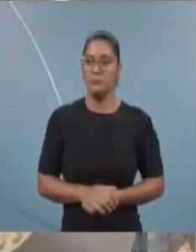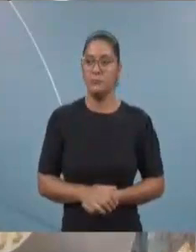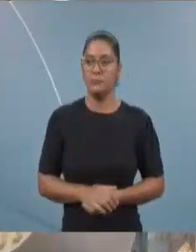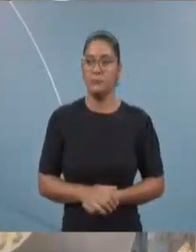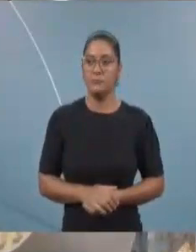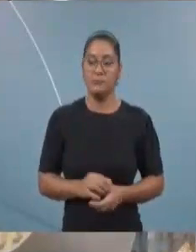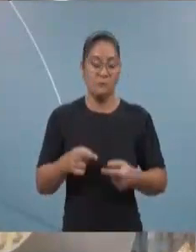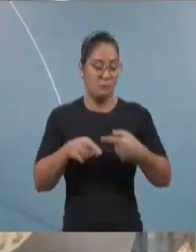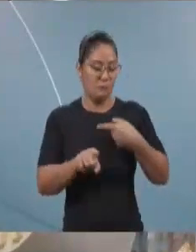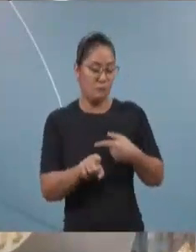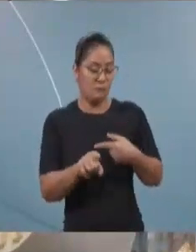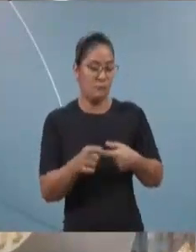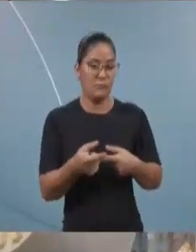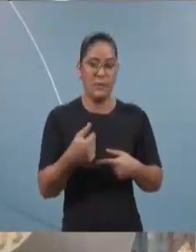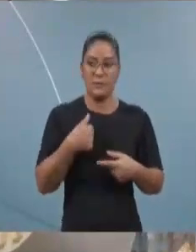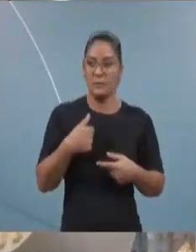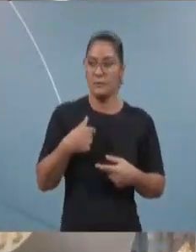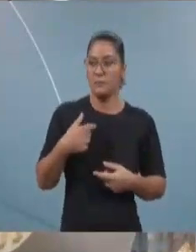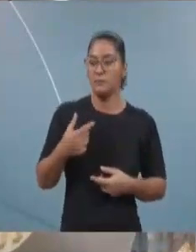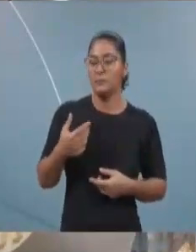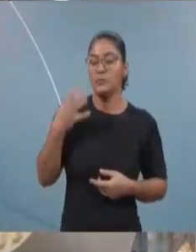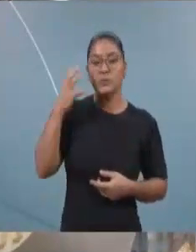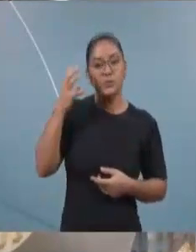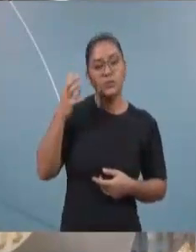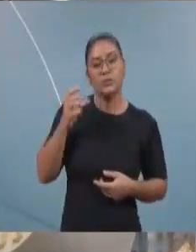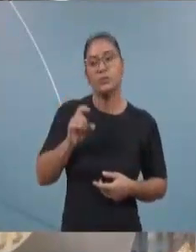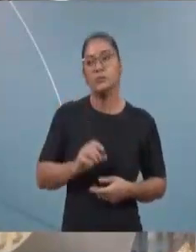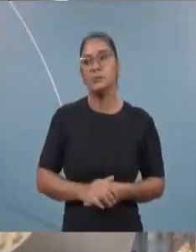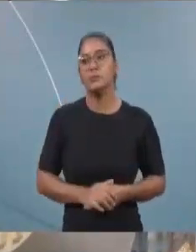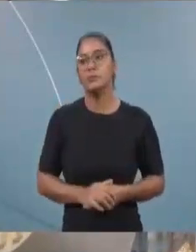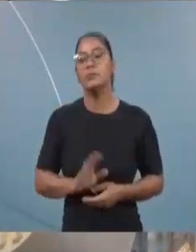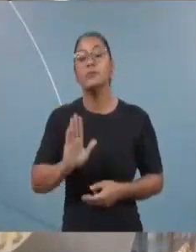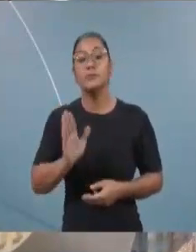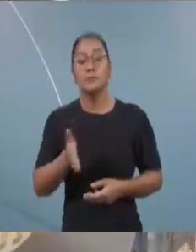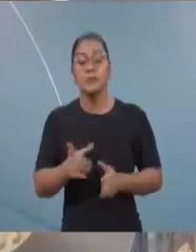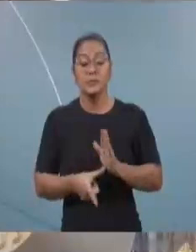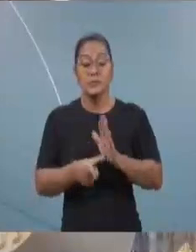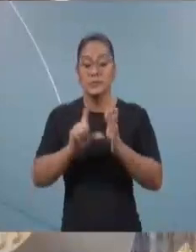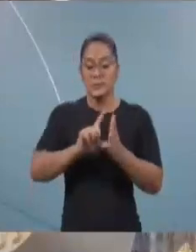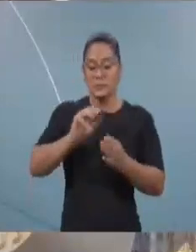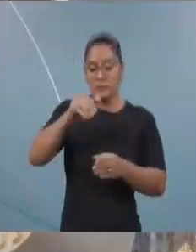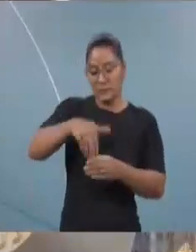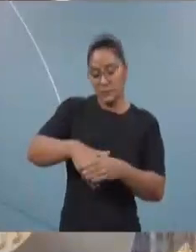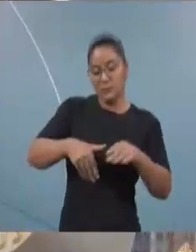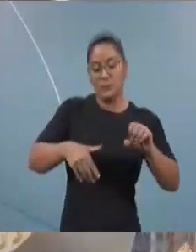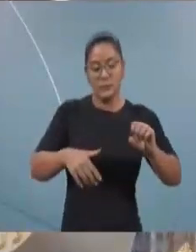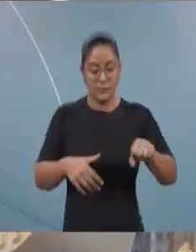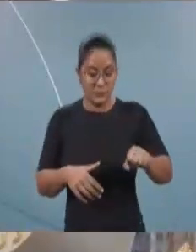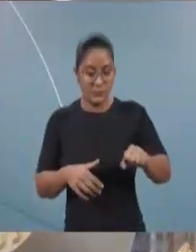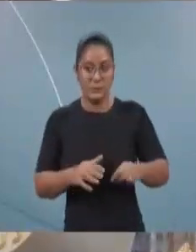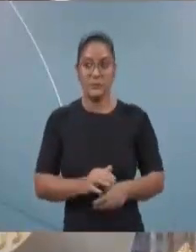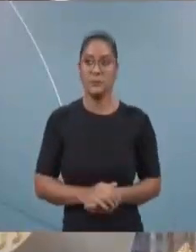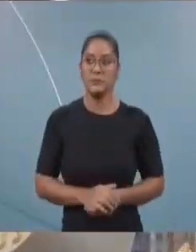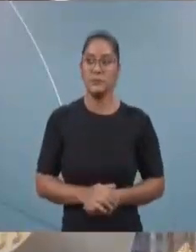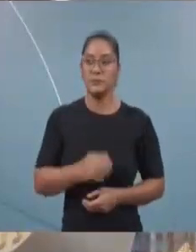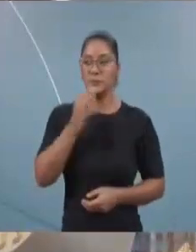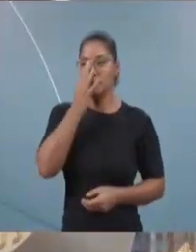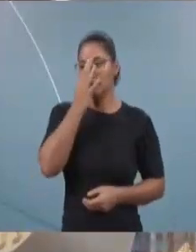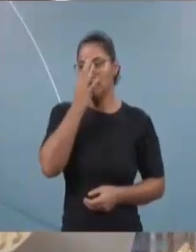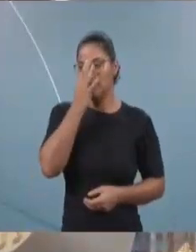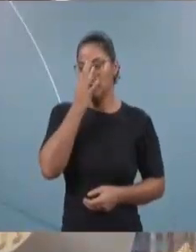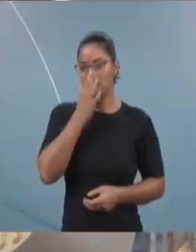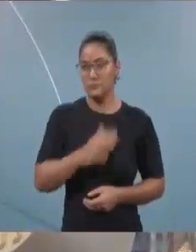concordância então eu Isolda não só já antecipo o meu voto sim favorável a isso